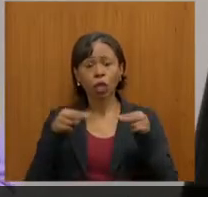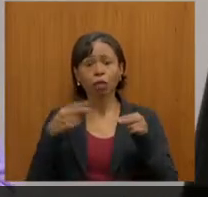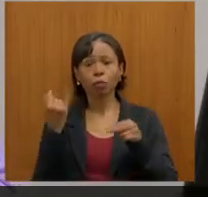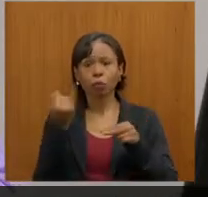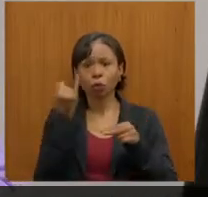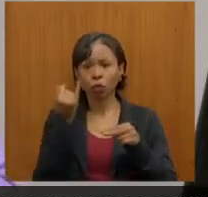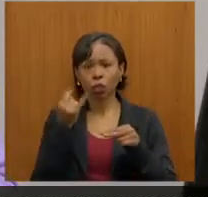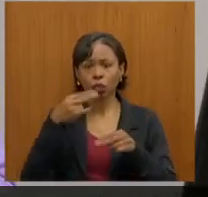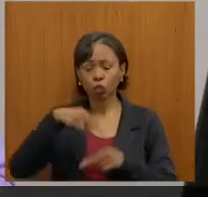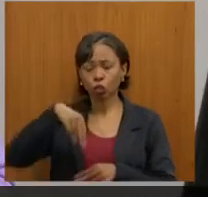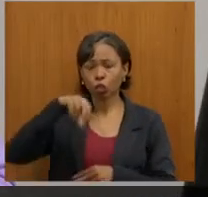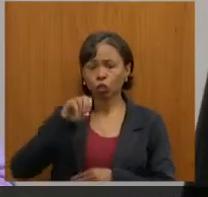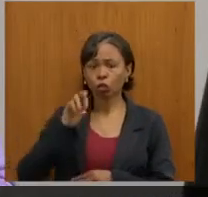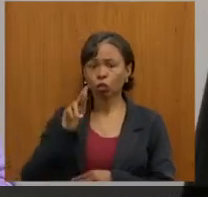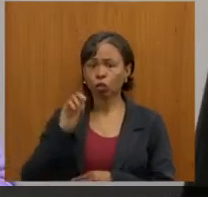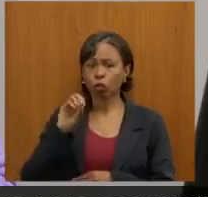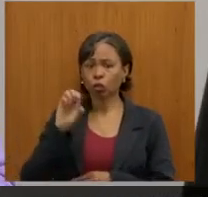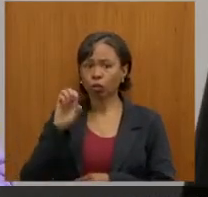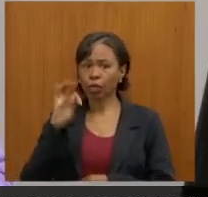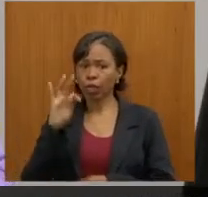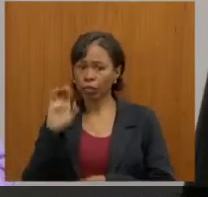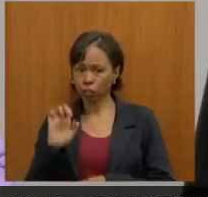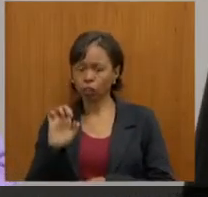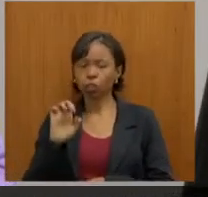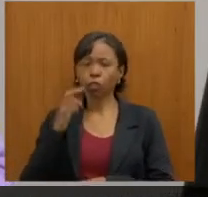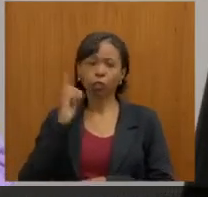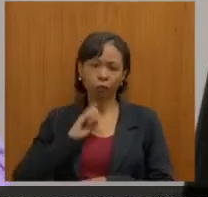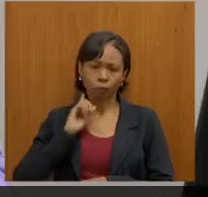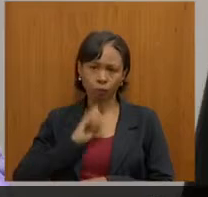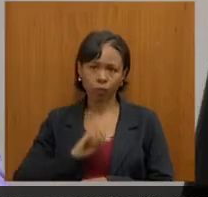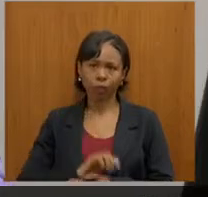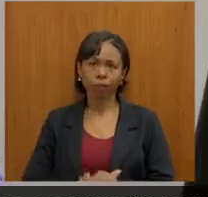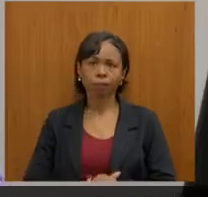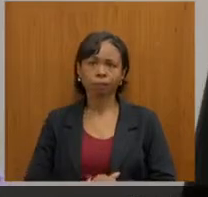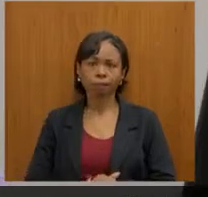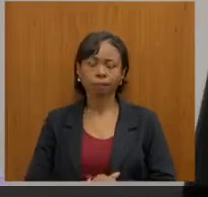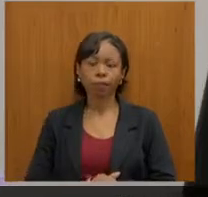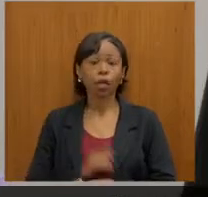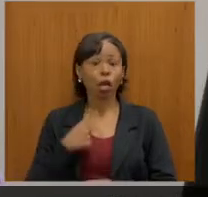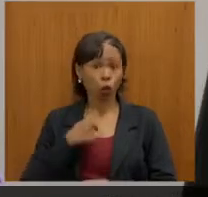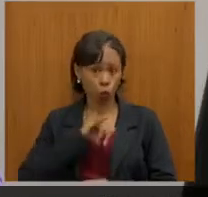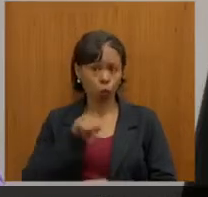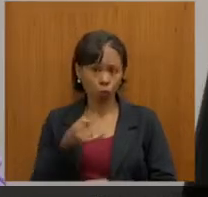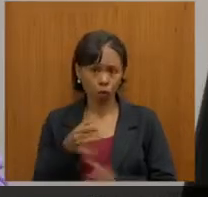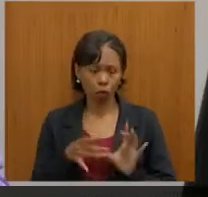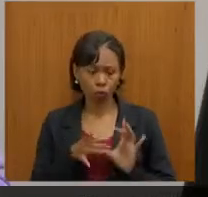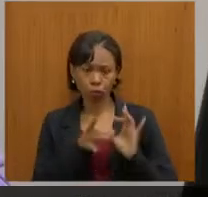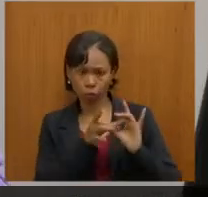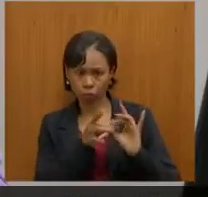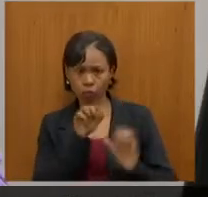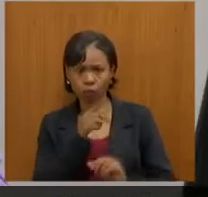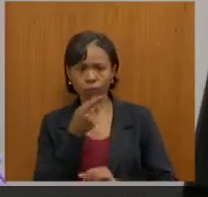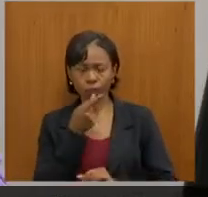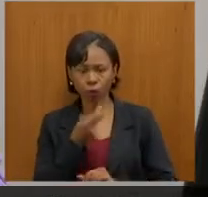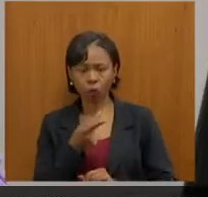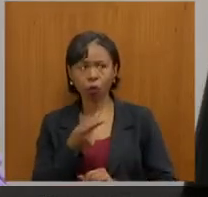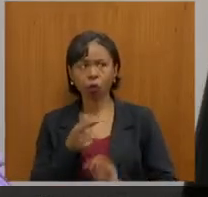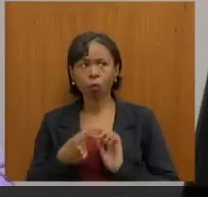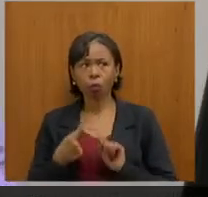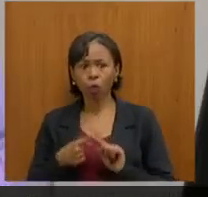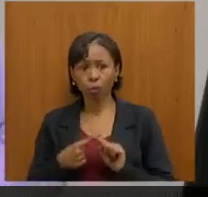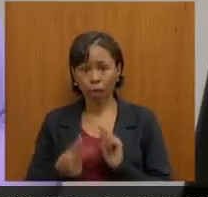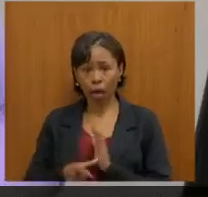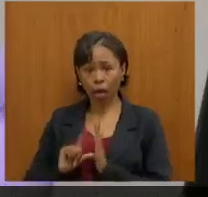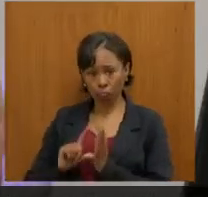do noroeste de Minas eu vou aproveitar aqui Gislene fazer um gancho aqui na sua fala é na parte da manhã